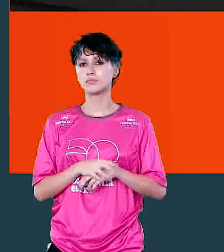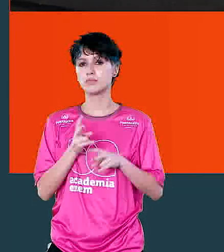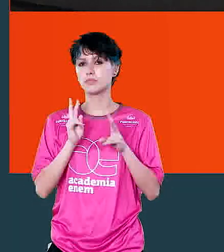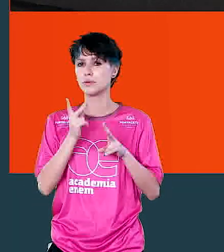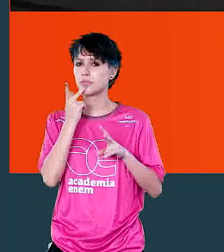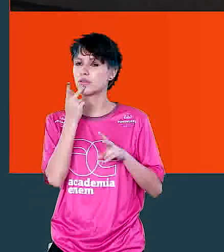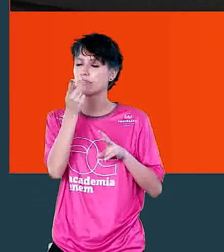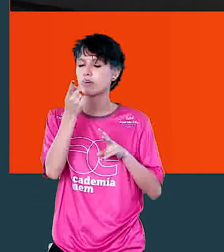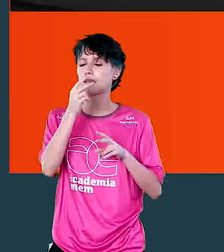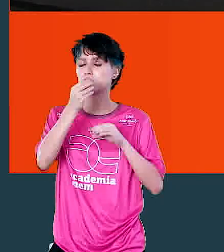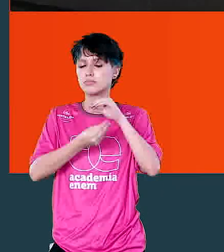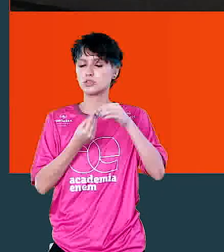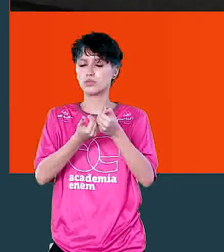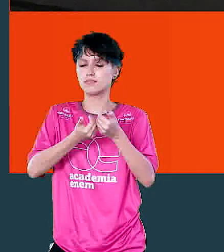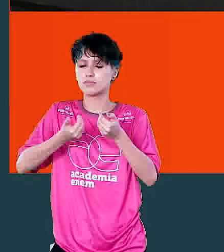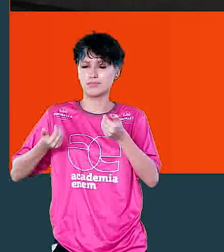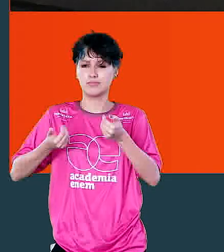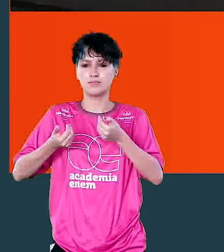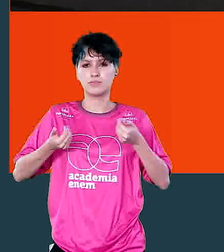separação de misturas